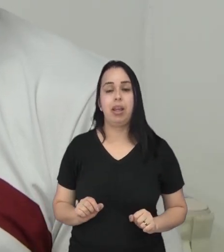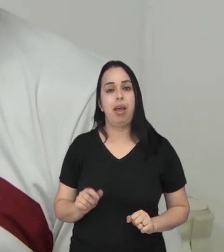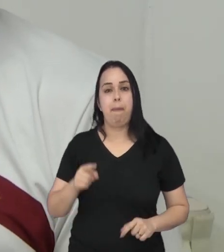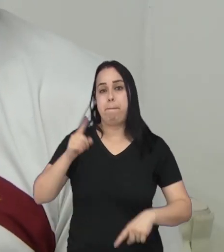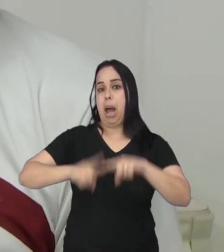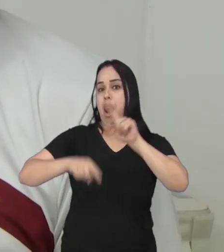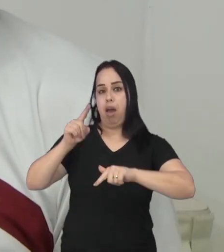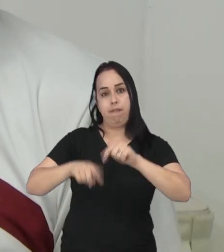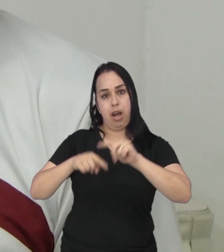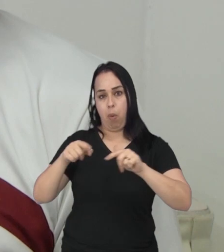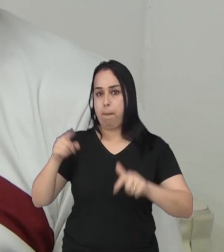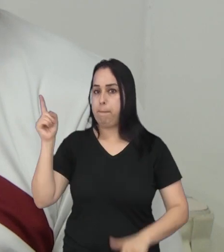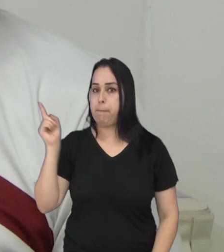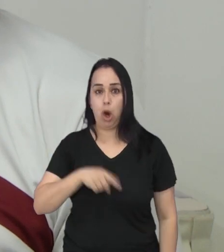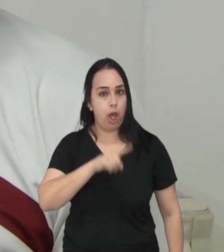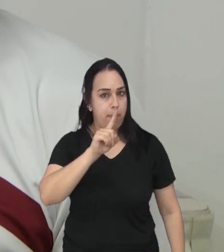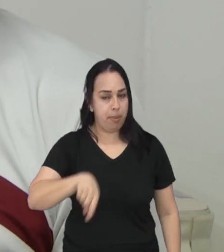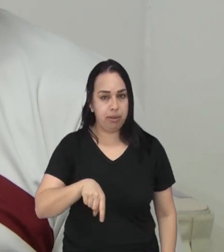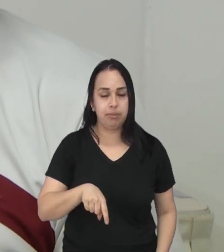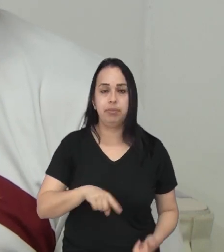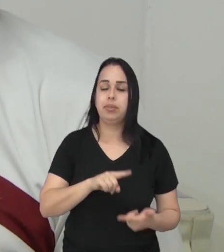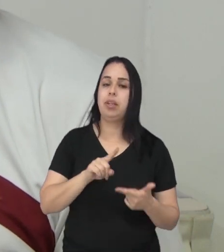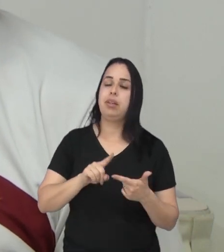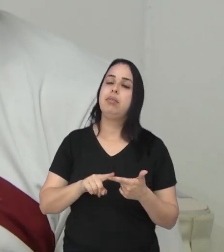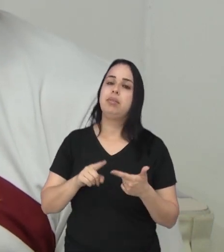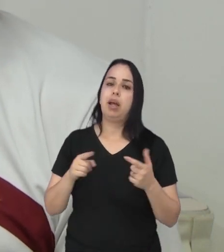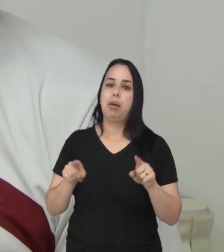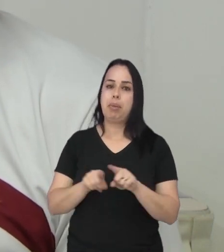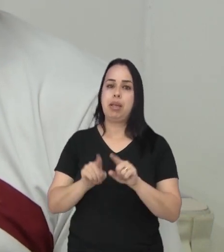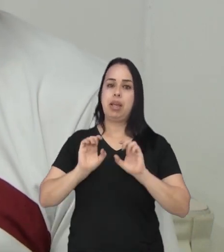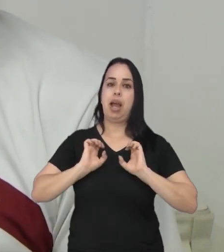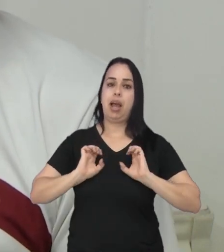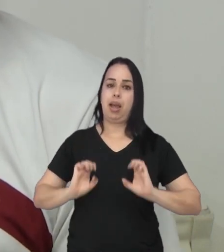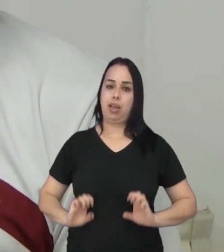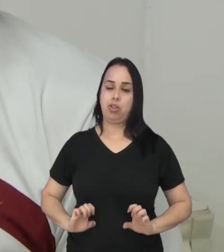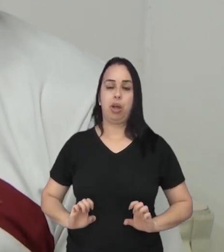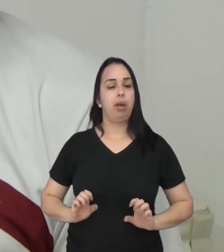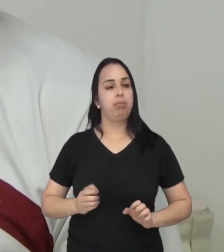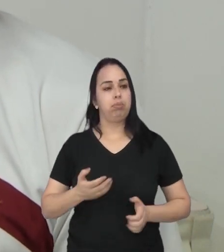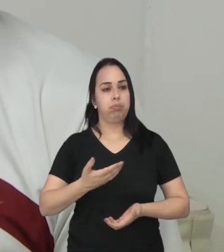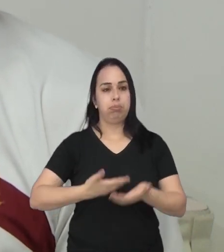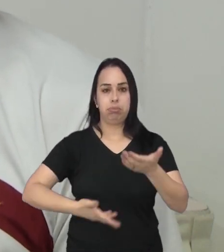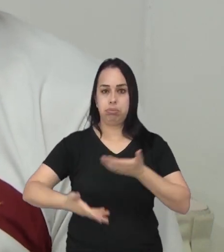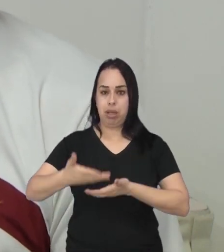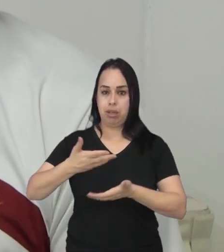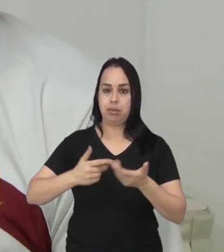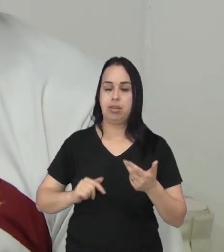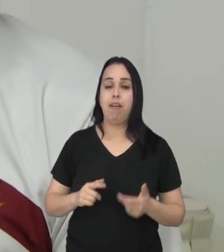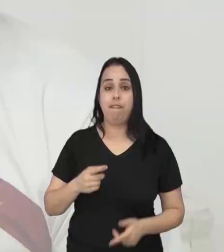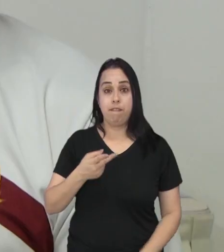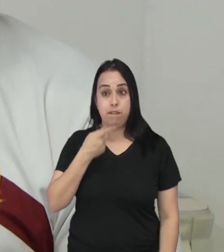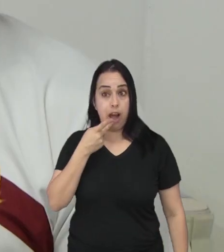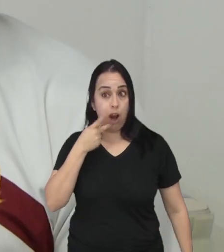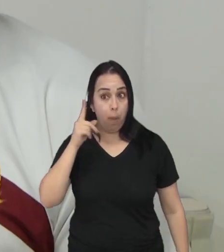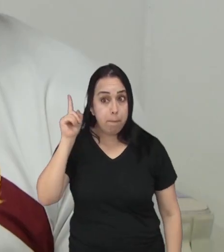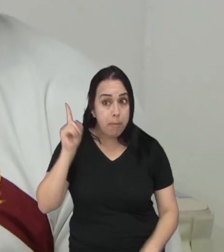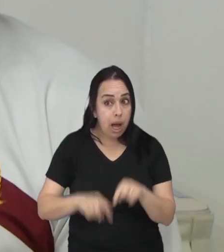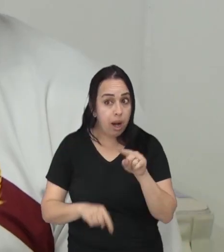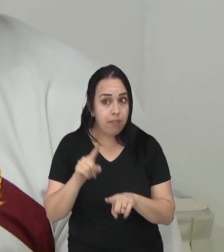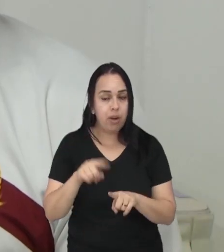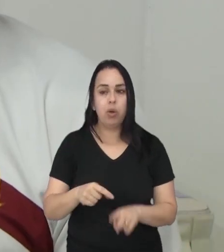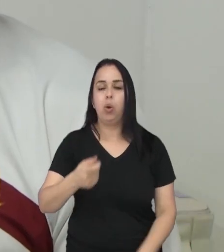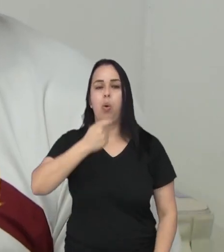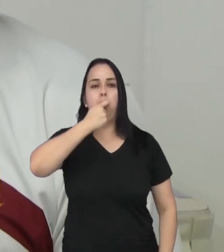É o palavrão, né? É a disciplina que nós temos com os jogadores que participam pela Copa. Falou